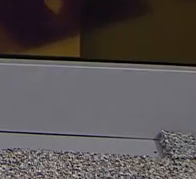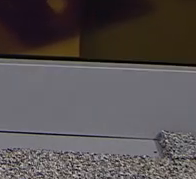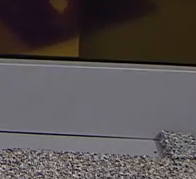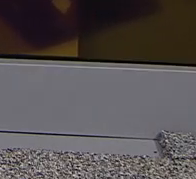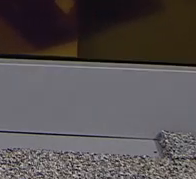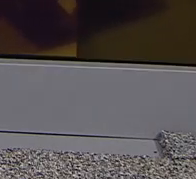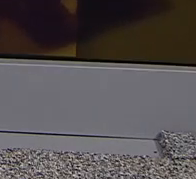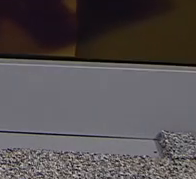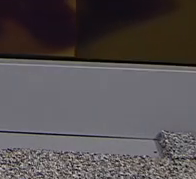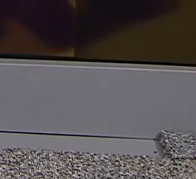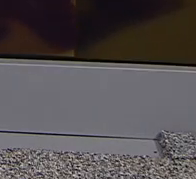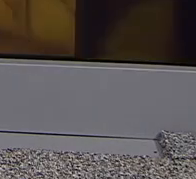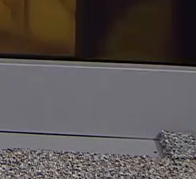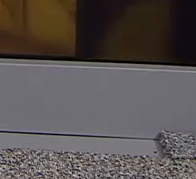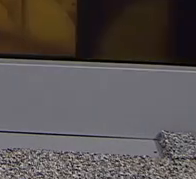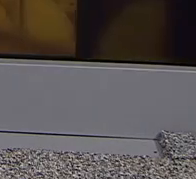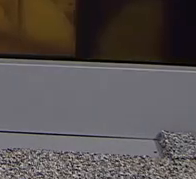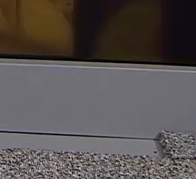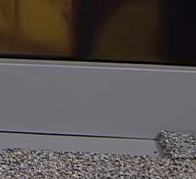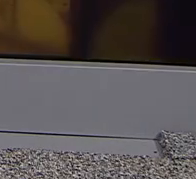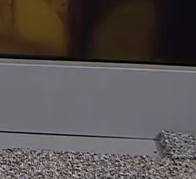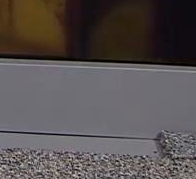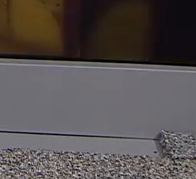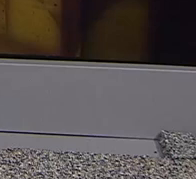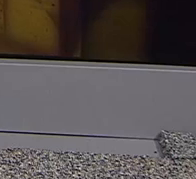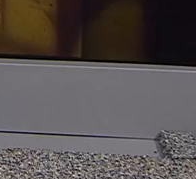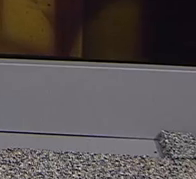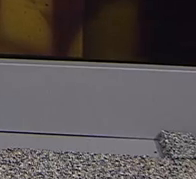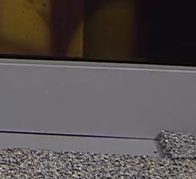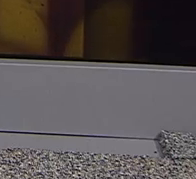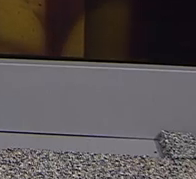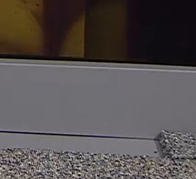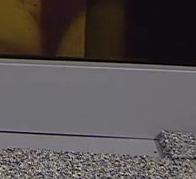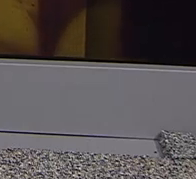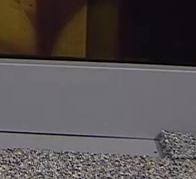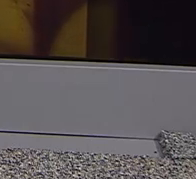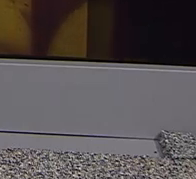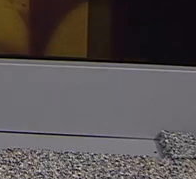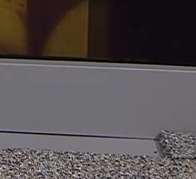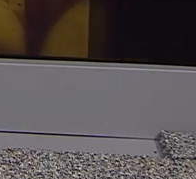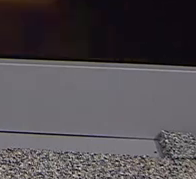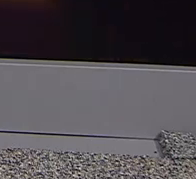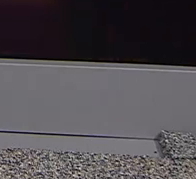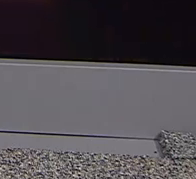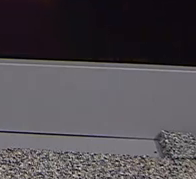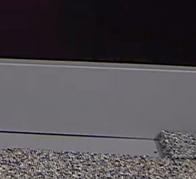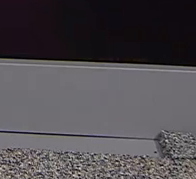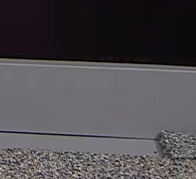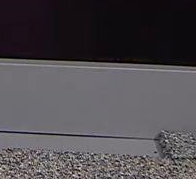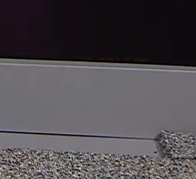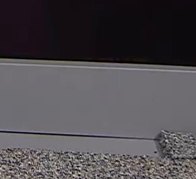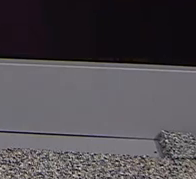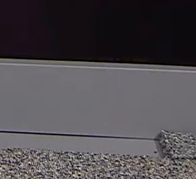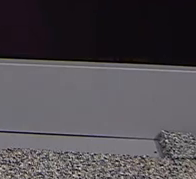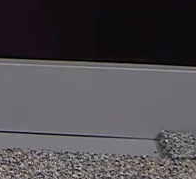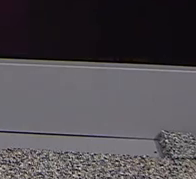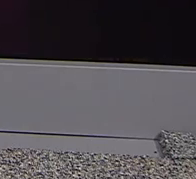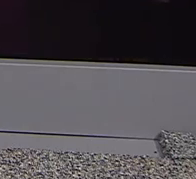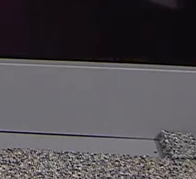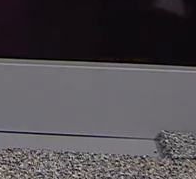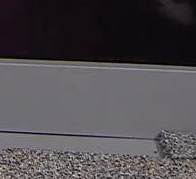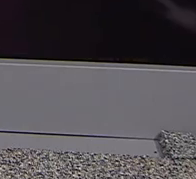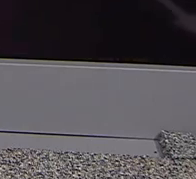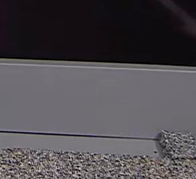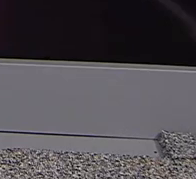Olá, o presidente Michel Temer participou em Brasília do encontro dos municípios brasileiros, que reuniu gestores de todo o